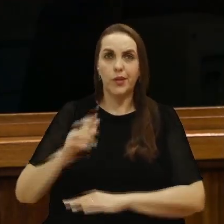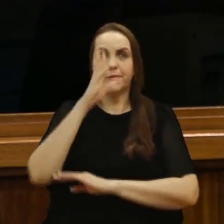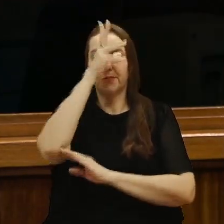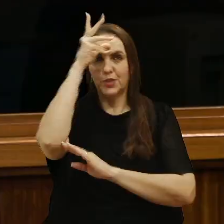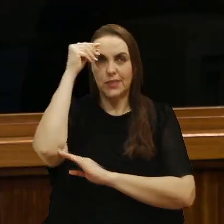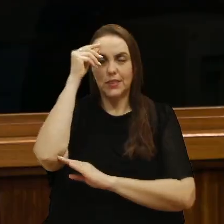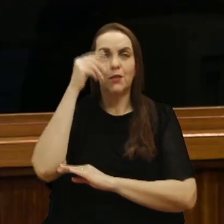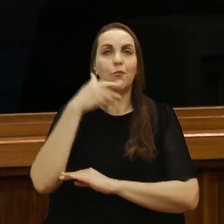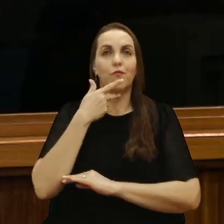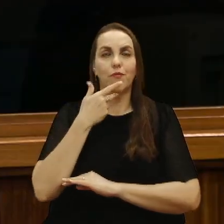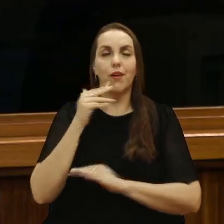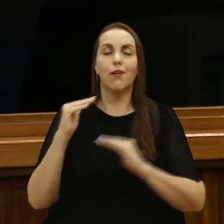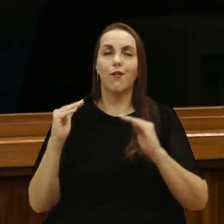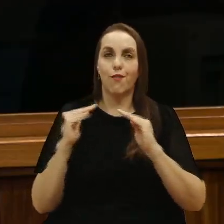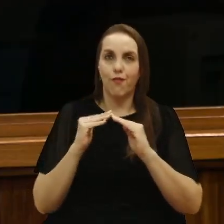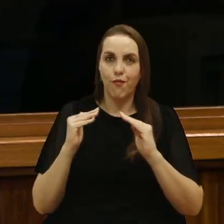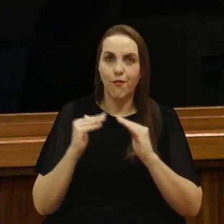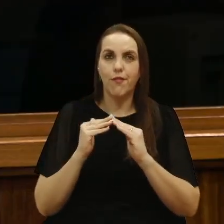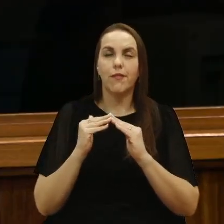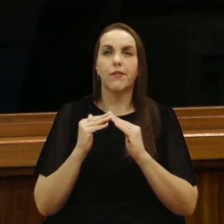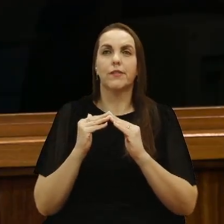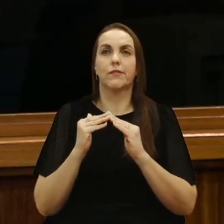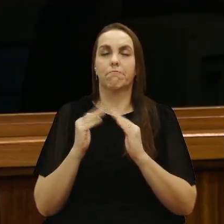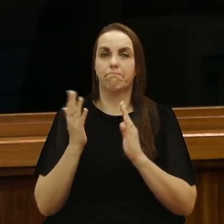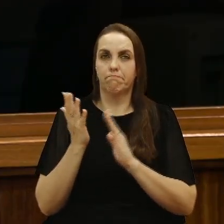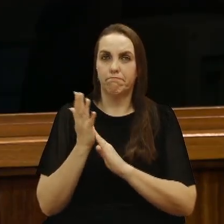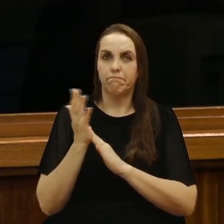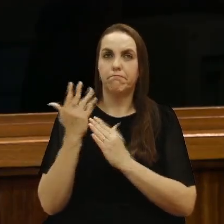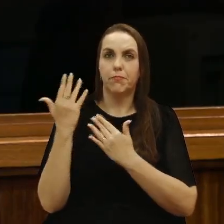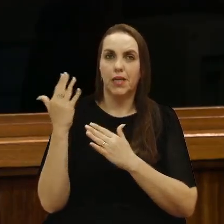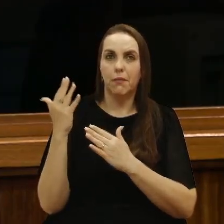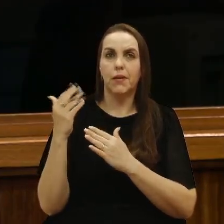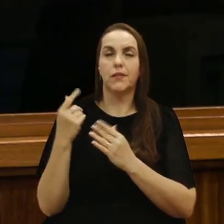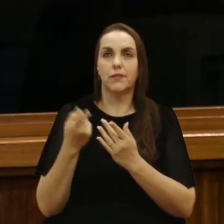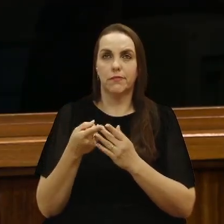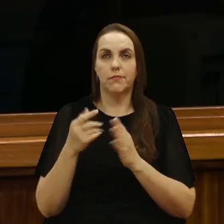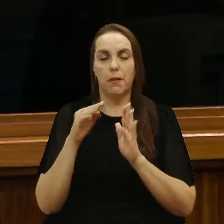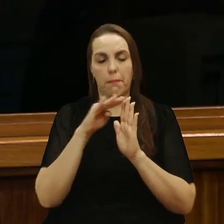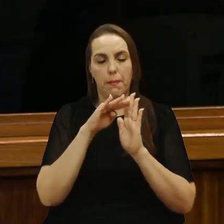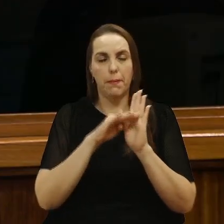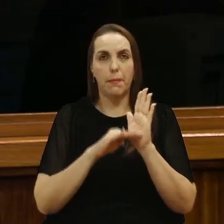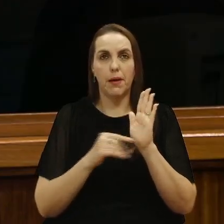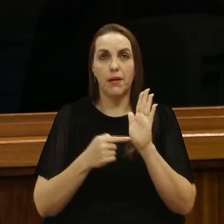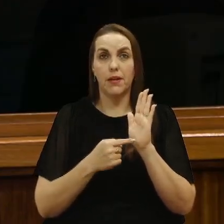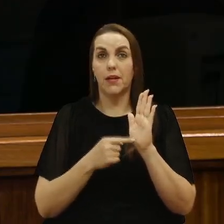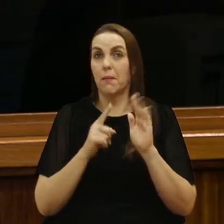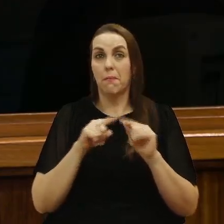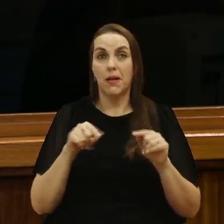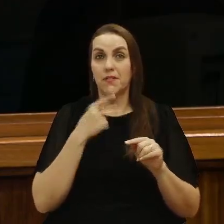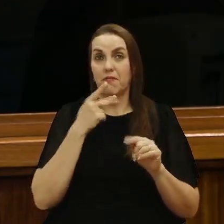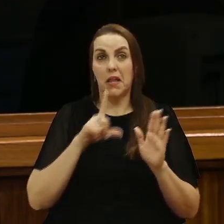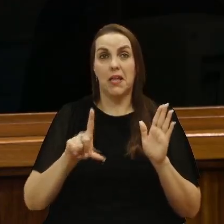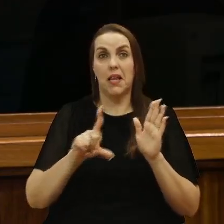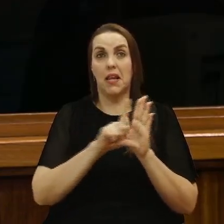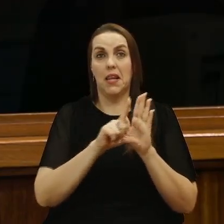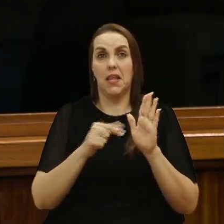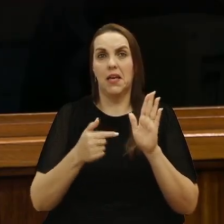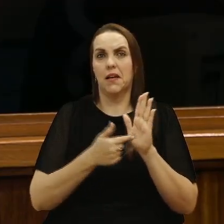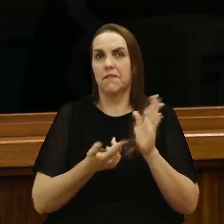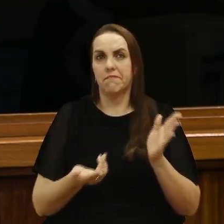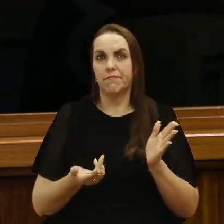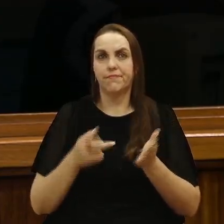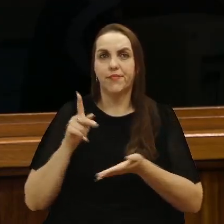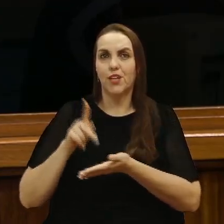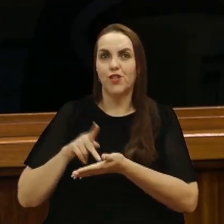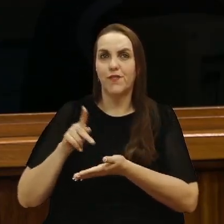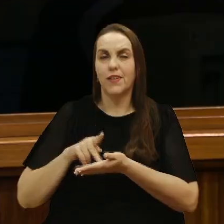que concorda, dá parabéns no mérito, mas alega a questão legal e realmente